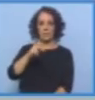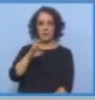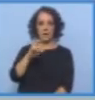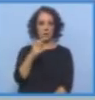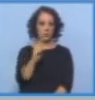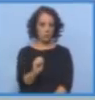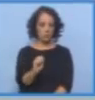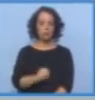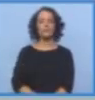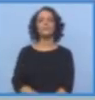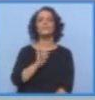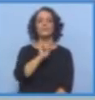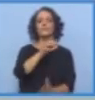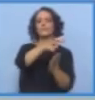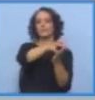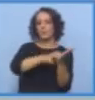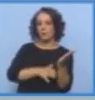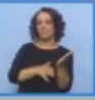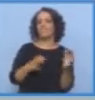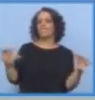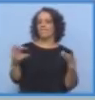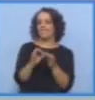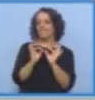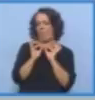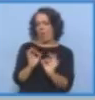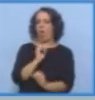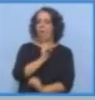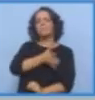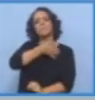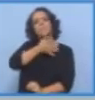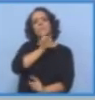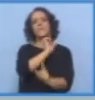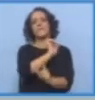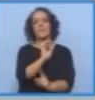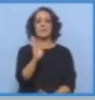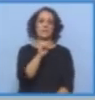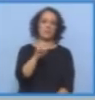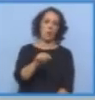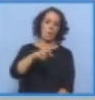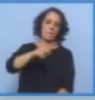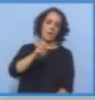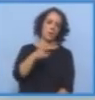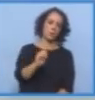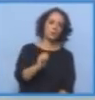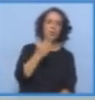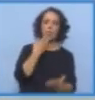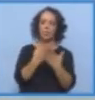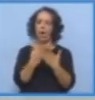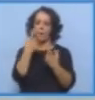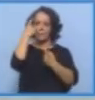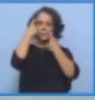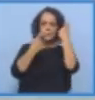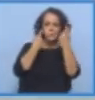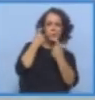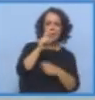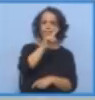muito característico daquilo que é exatamente o Evangelho de São Marcos. O Evangelho que deixa perguntas, que deixa questões, que coloca,